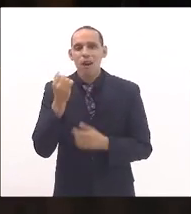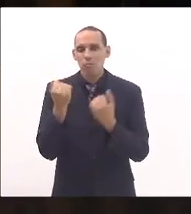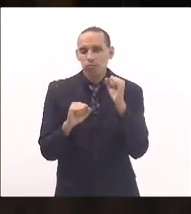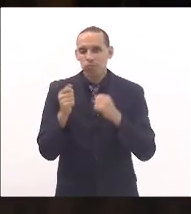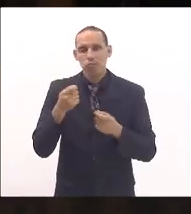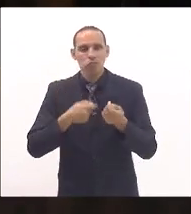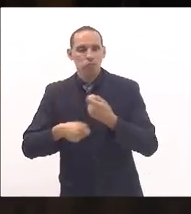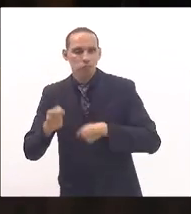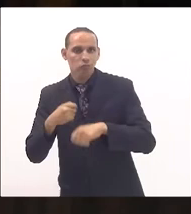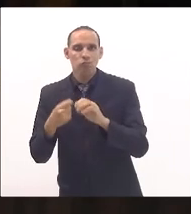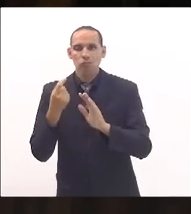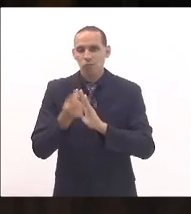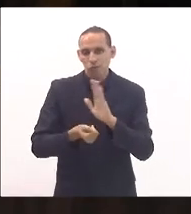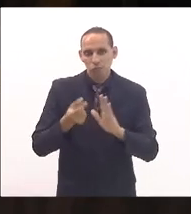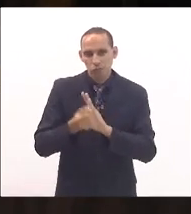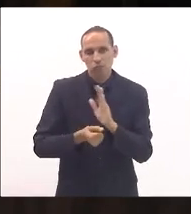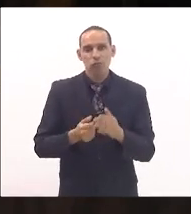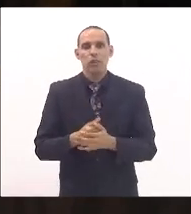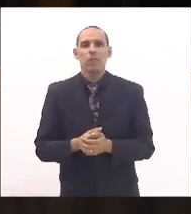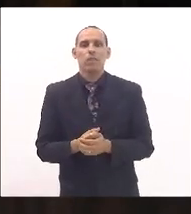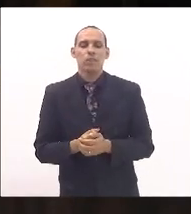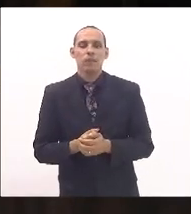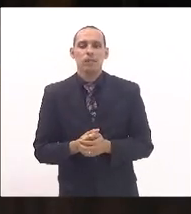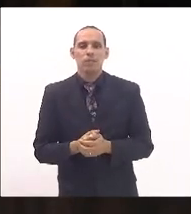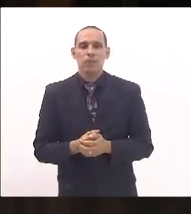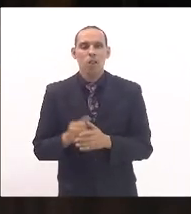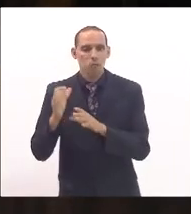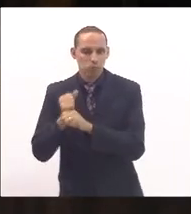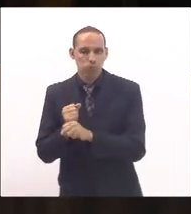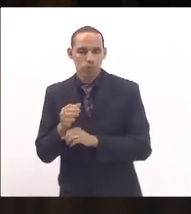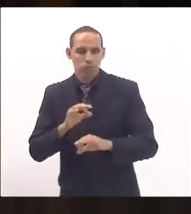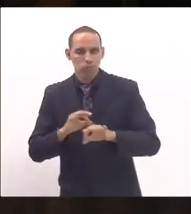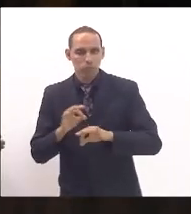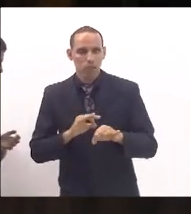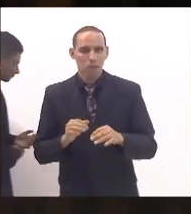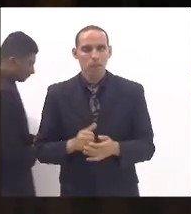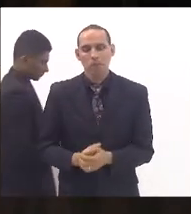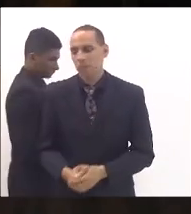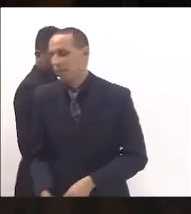e de Orçamento, Finanças, Fiscalização Financeira e Controle.